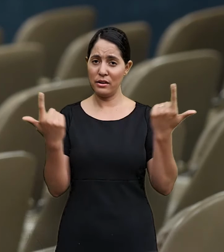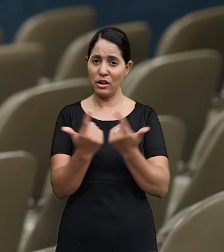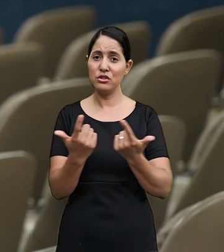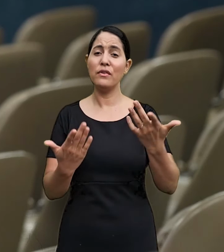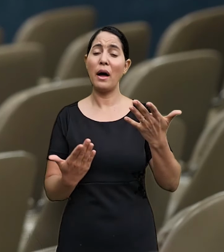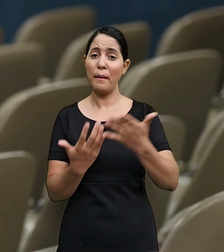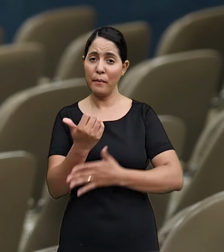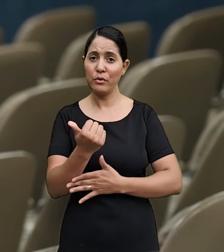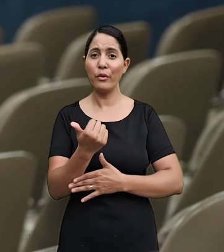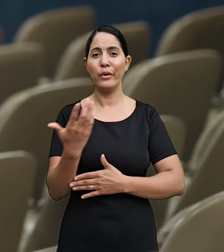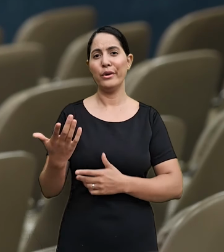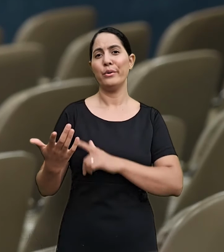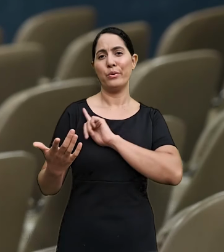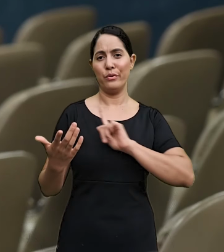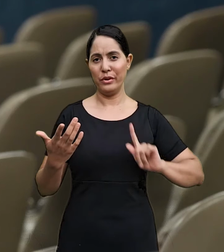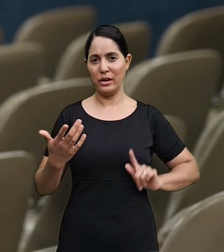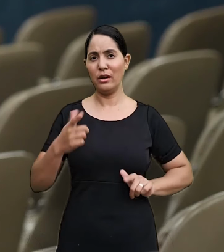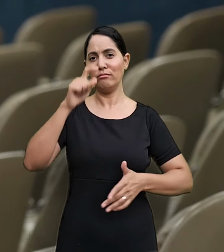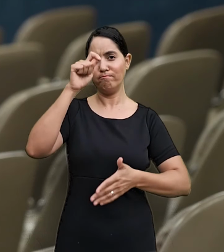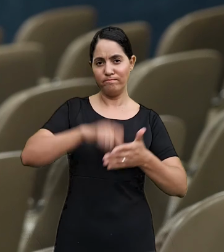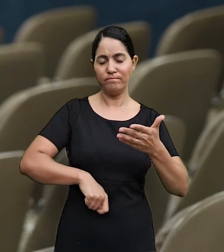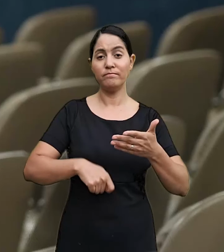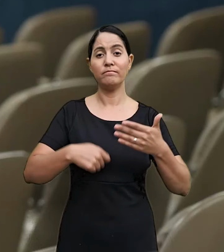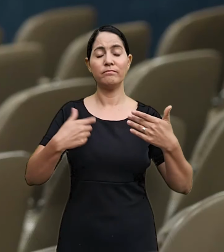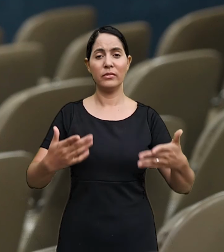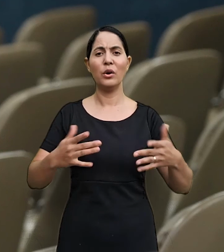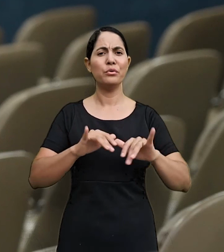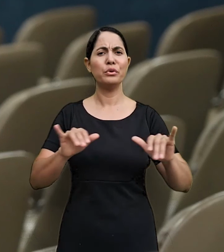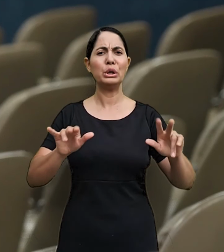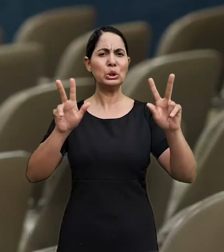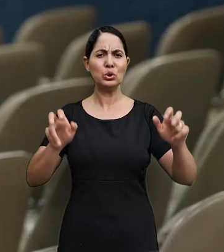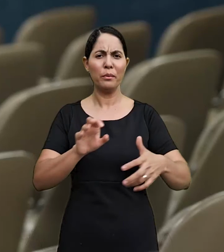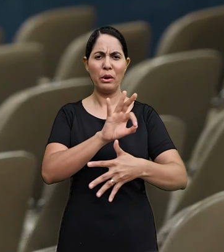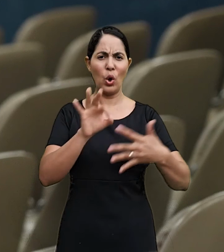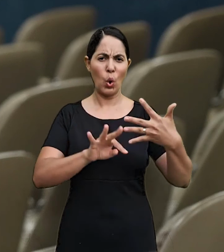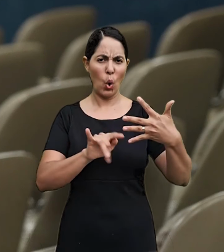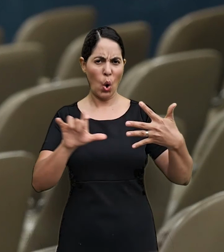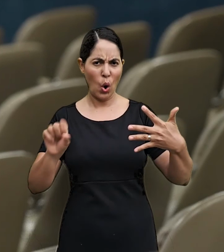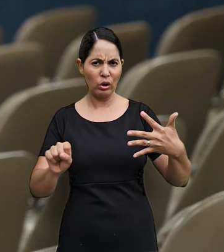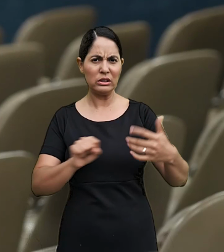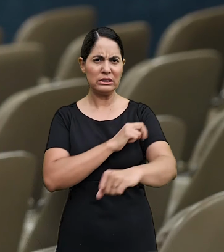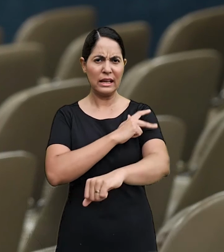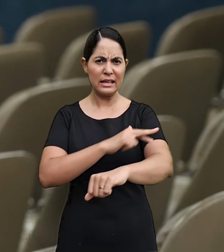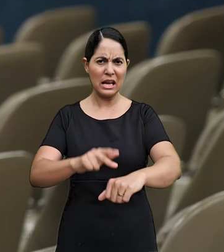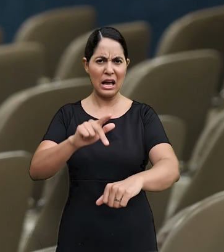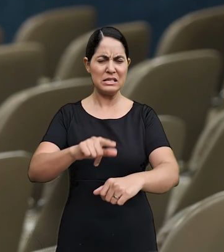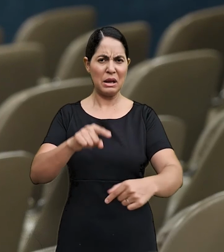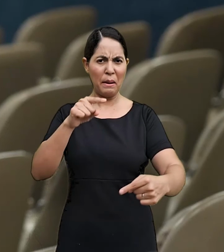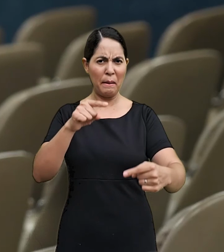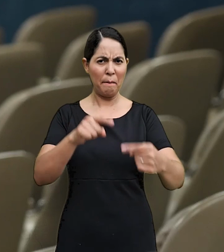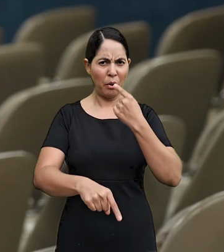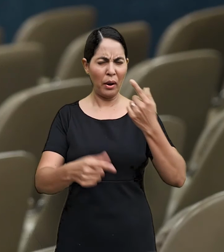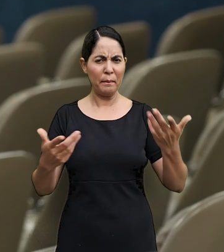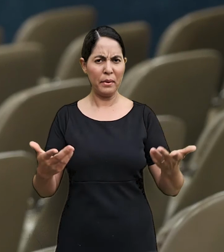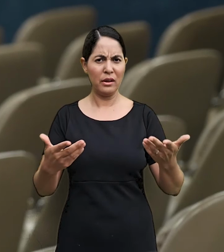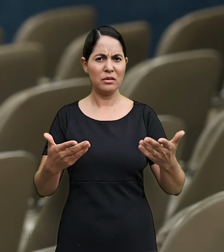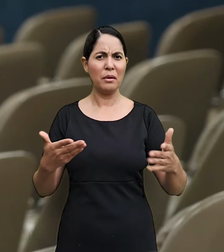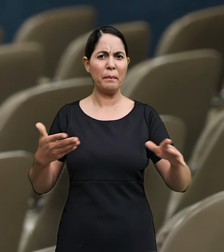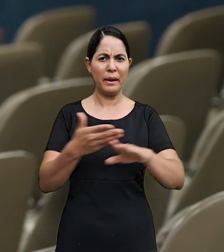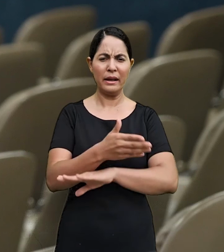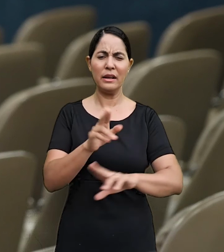e sancionada pelo governador. E a lei prevê a proibição de cotas raciais, né, para o ingresso